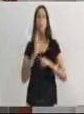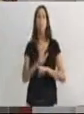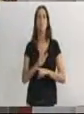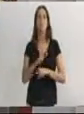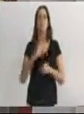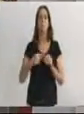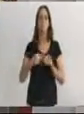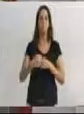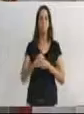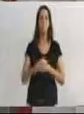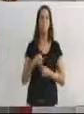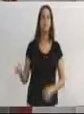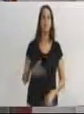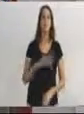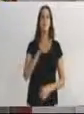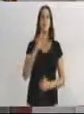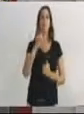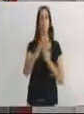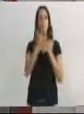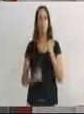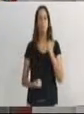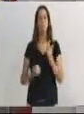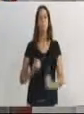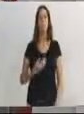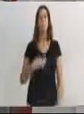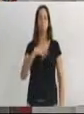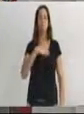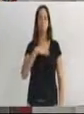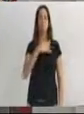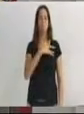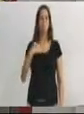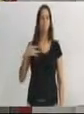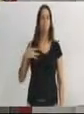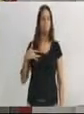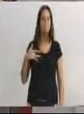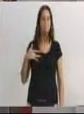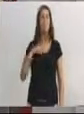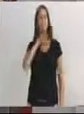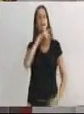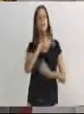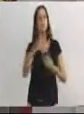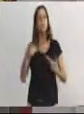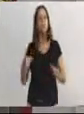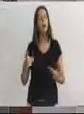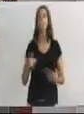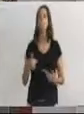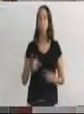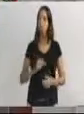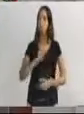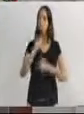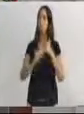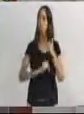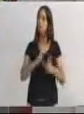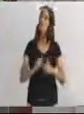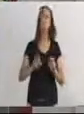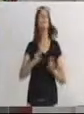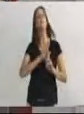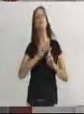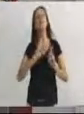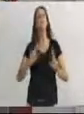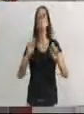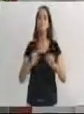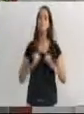exemplo é o novo diretor do de bem estar animal vereador zeca bombeiro que tem sim feito trabalho diferencial tem se dedicado e